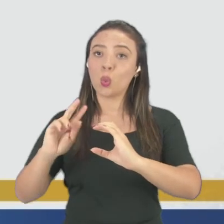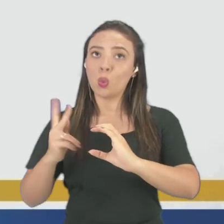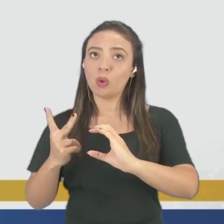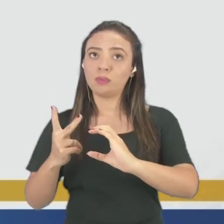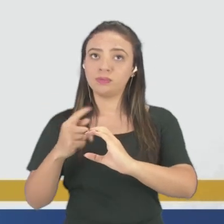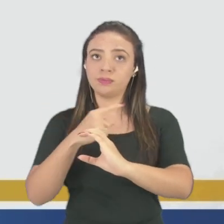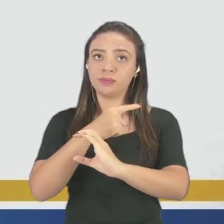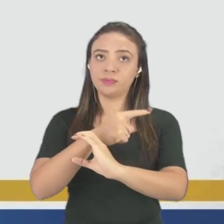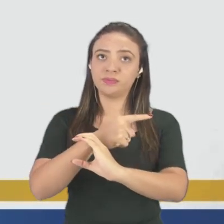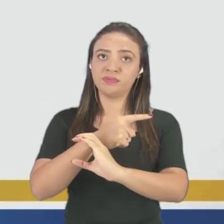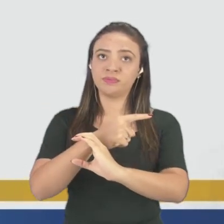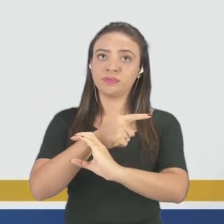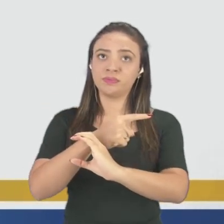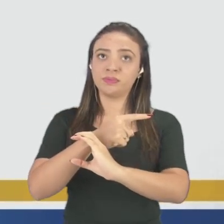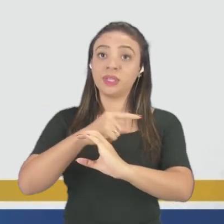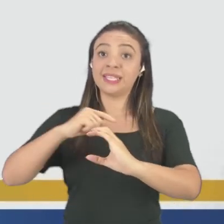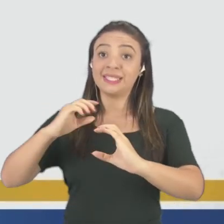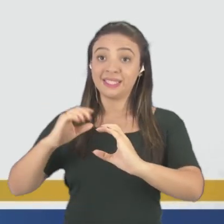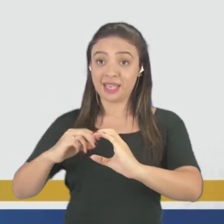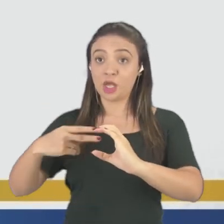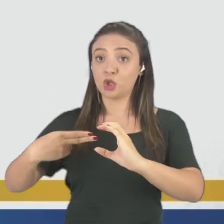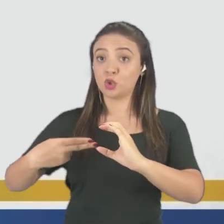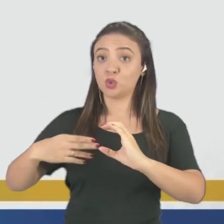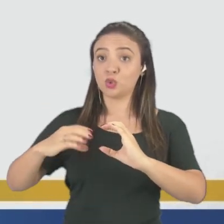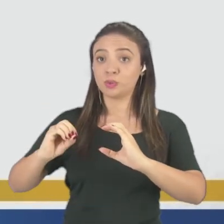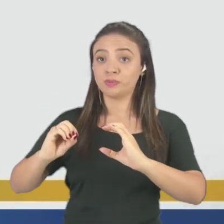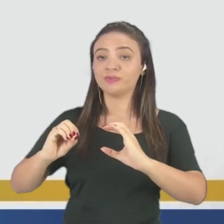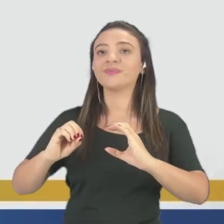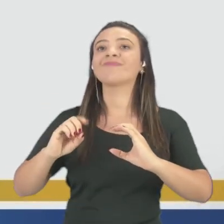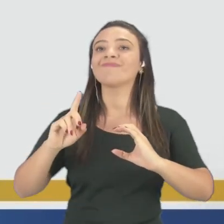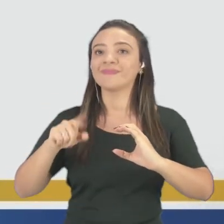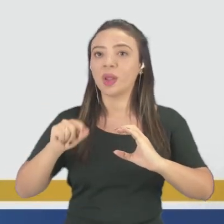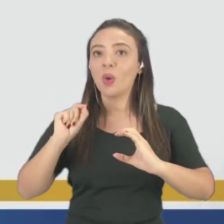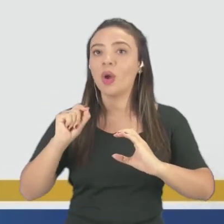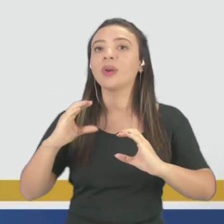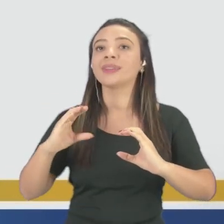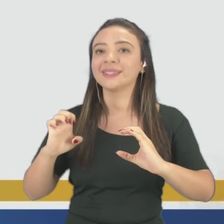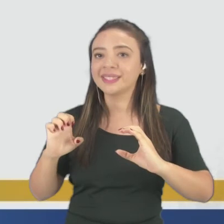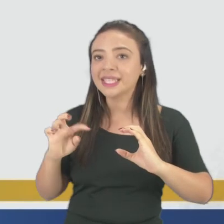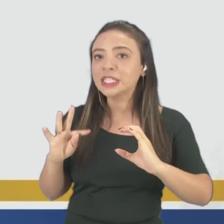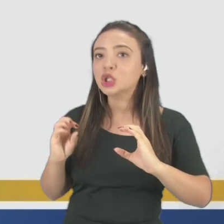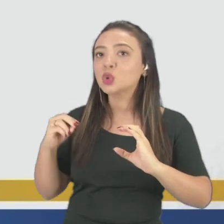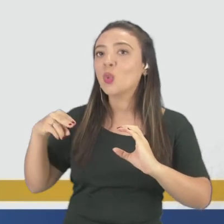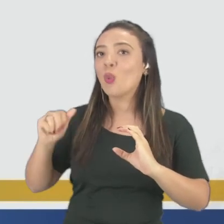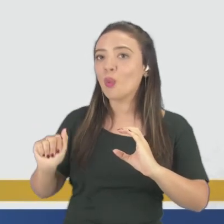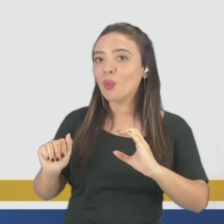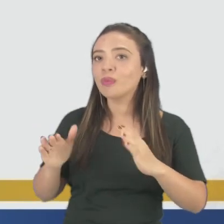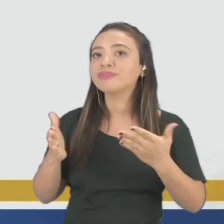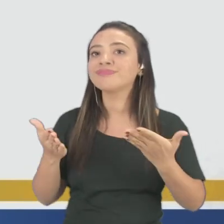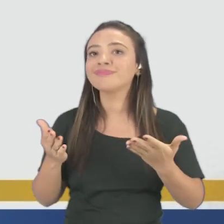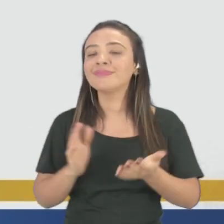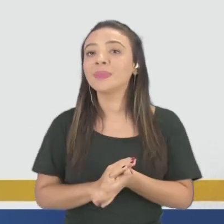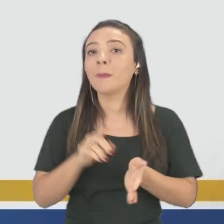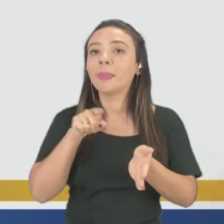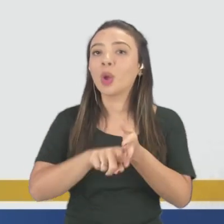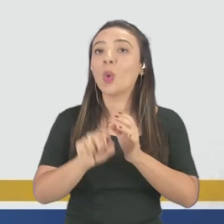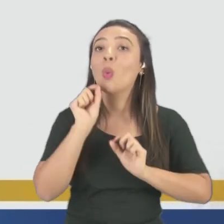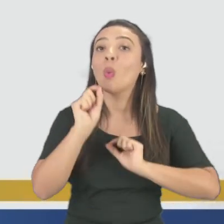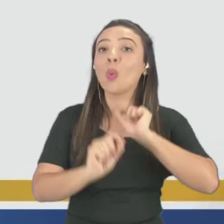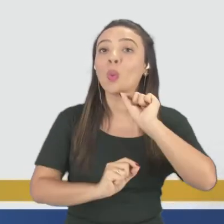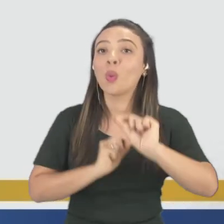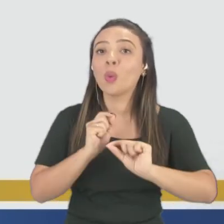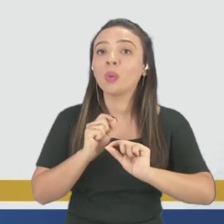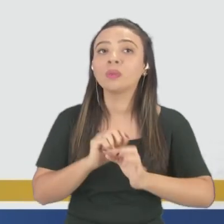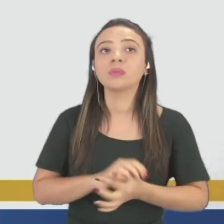ser carbono saturado dupla ó é uma acetona Beleza então vamos ver aqui o quê pergunta aqui